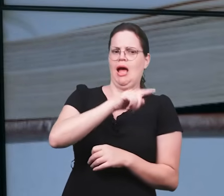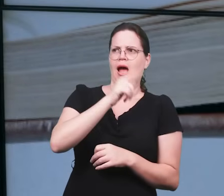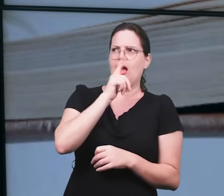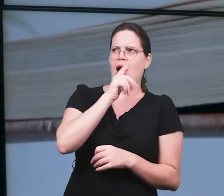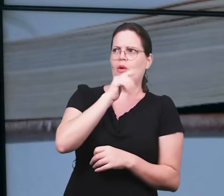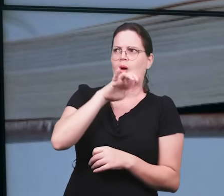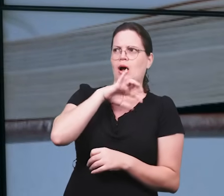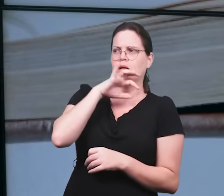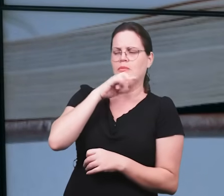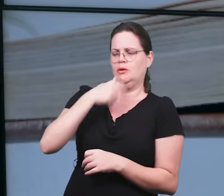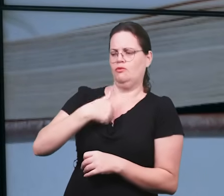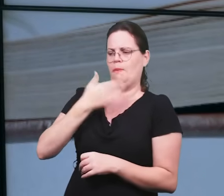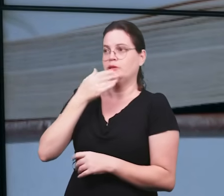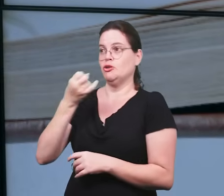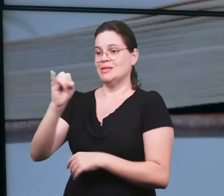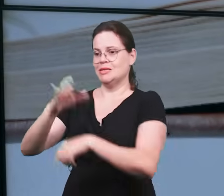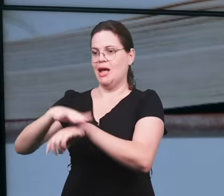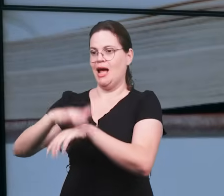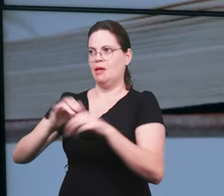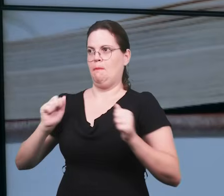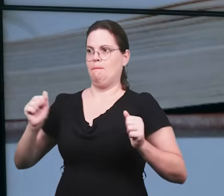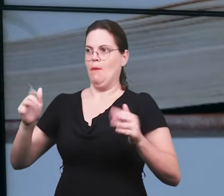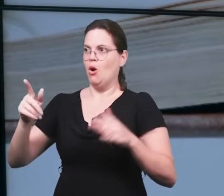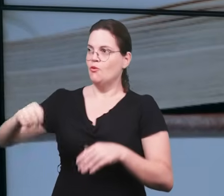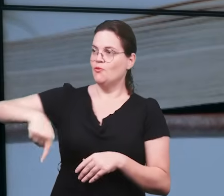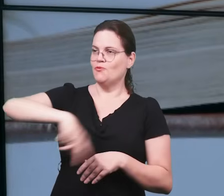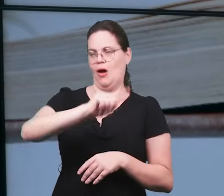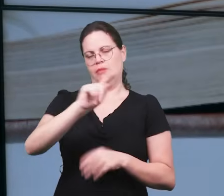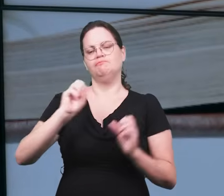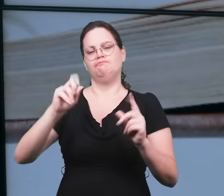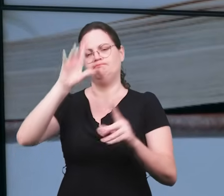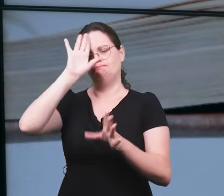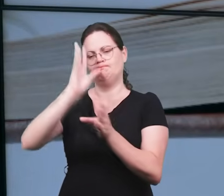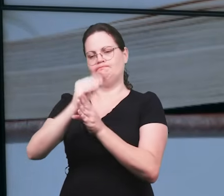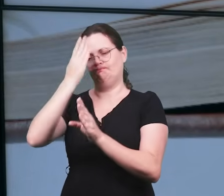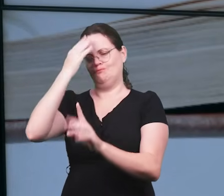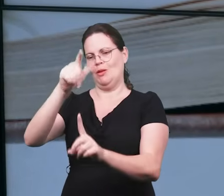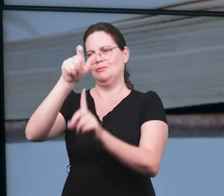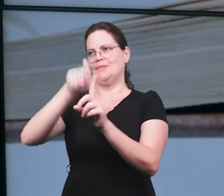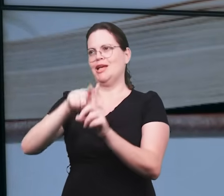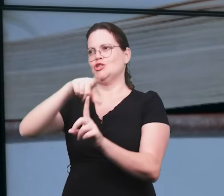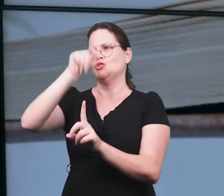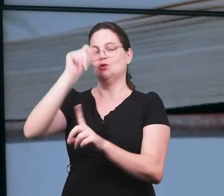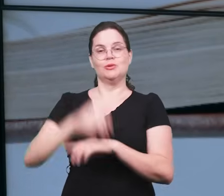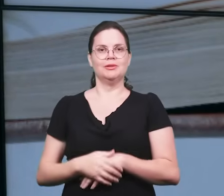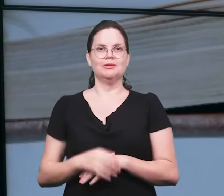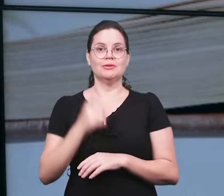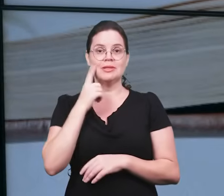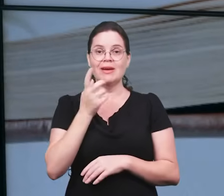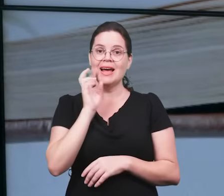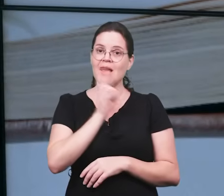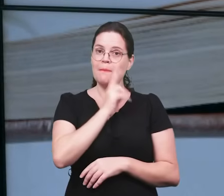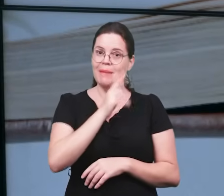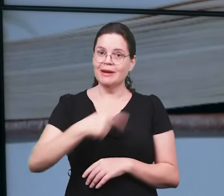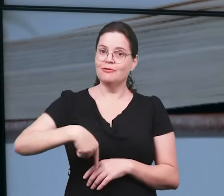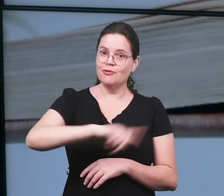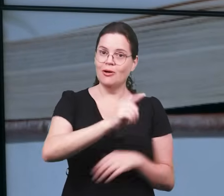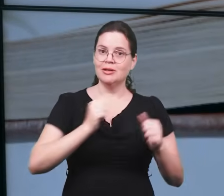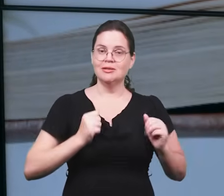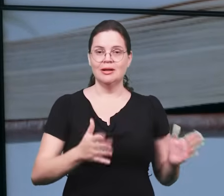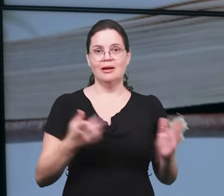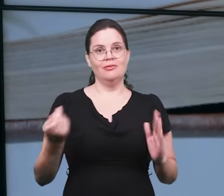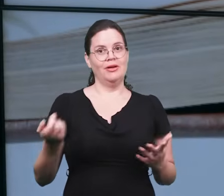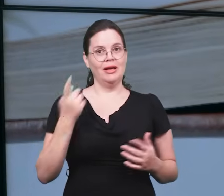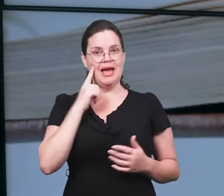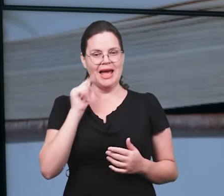essa iniciativa de fazer sem esperar reconhecimento. Eu acho que isso que é o mais lindo, né, Cris? É porque ela não esperava